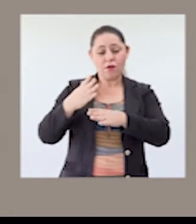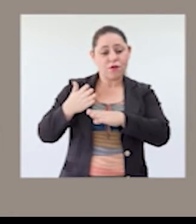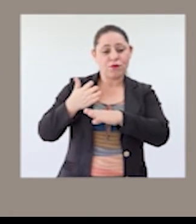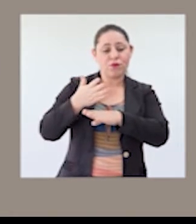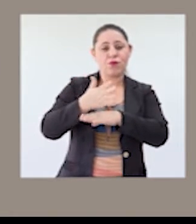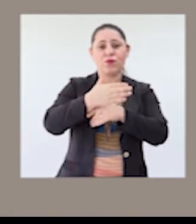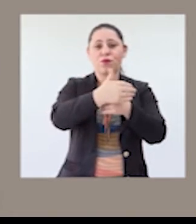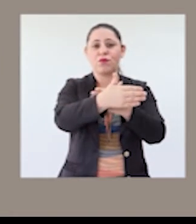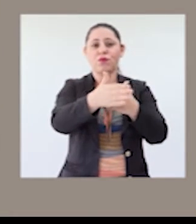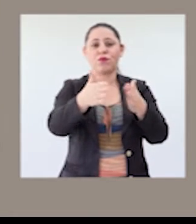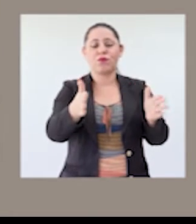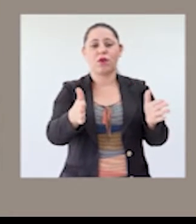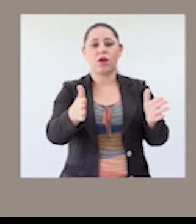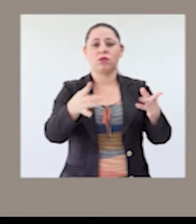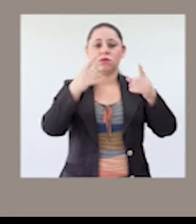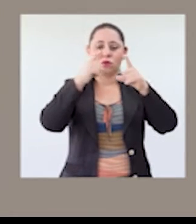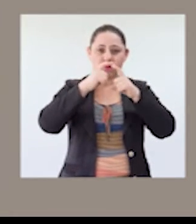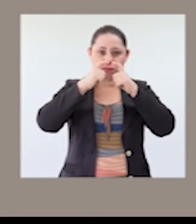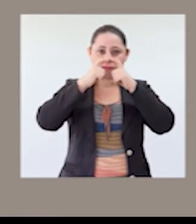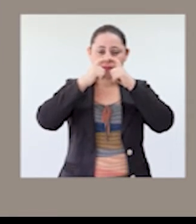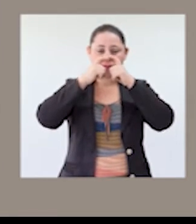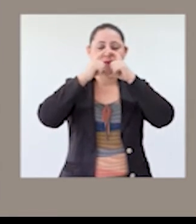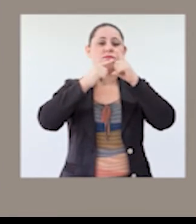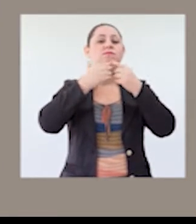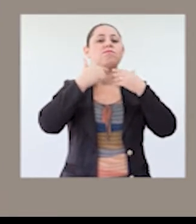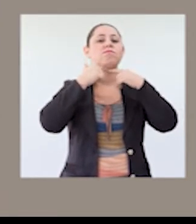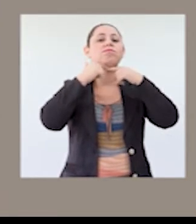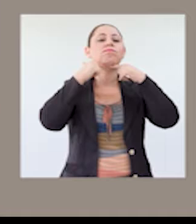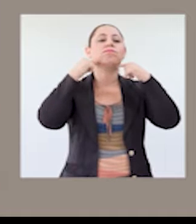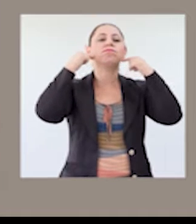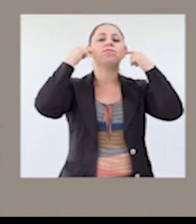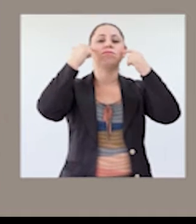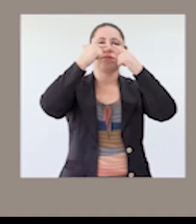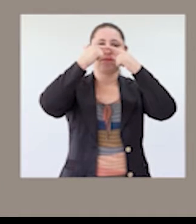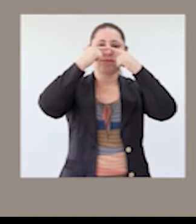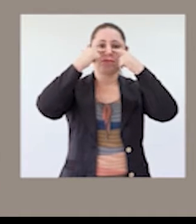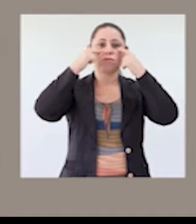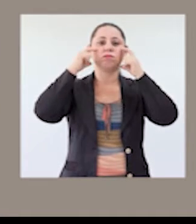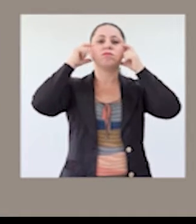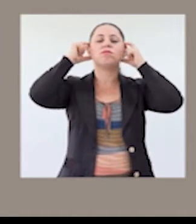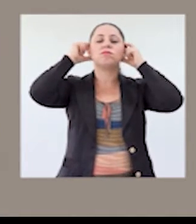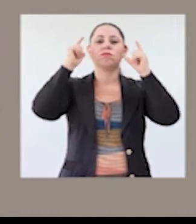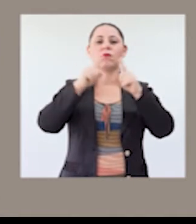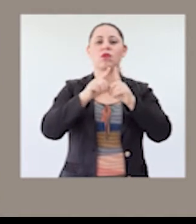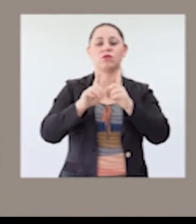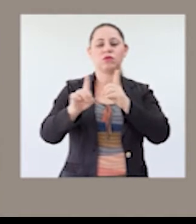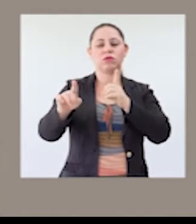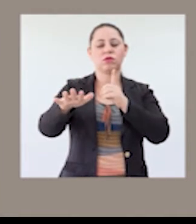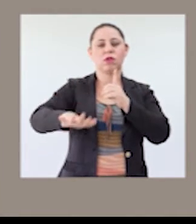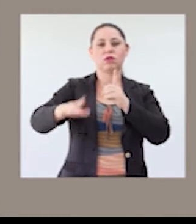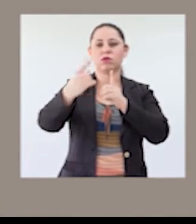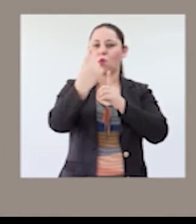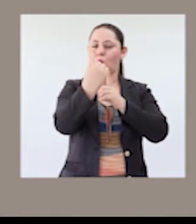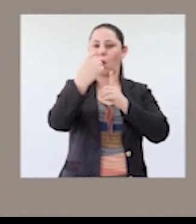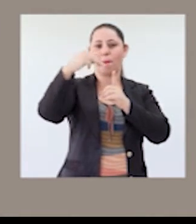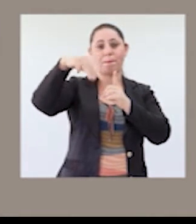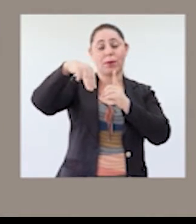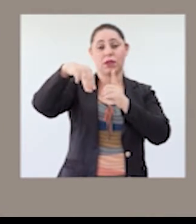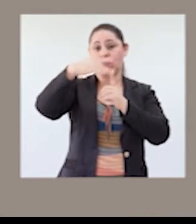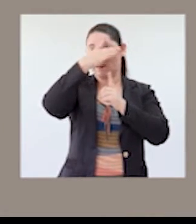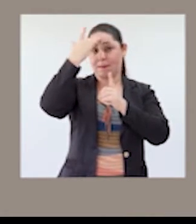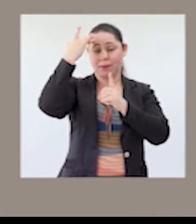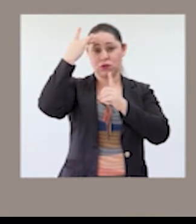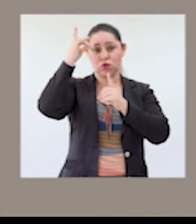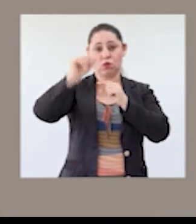que compareça à sessão eleitoral trajando uma máscara que cubra a boca e o nariz, que mantenha uma distância de pelo menos 1 metro